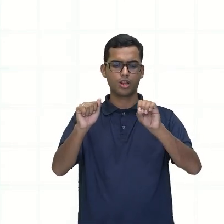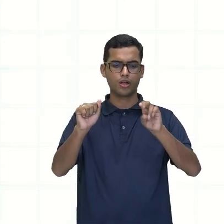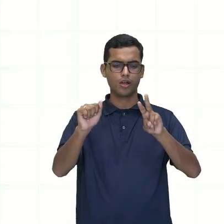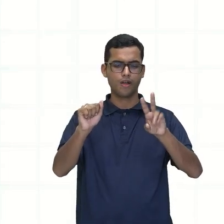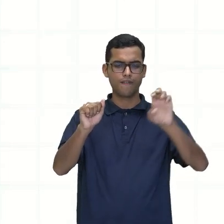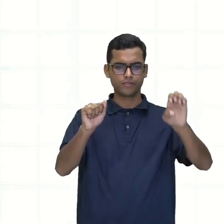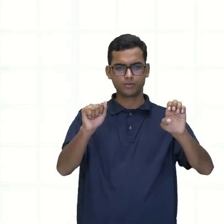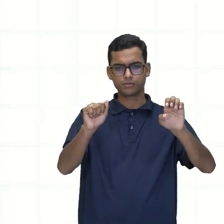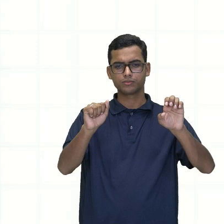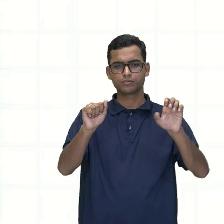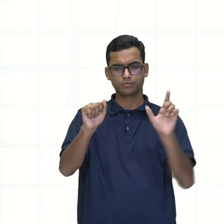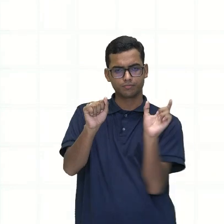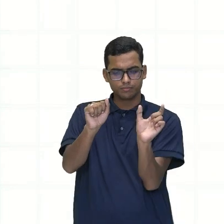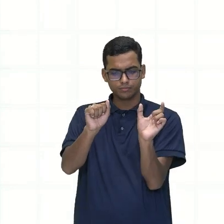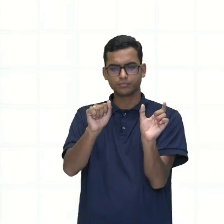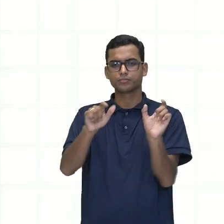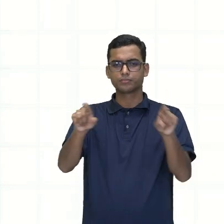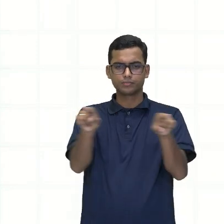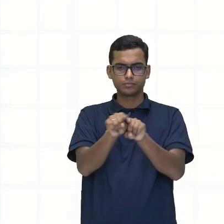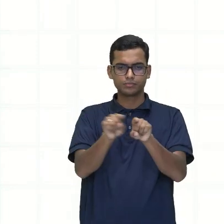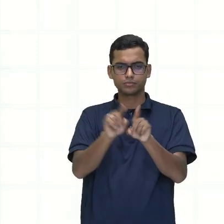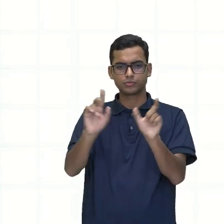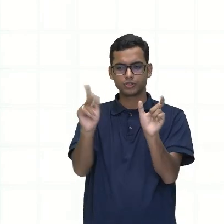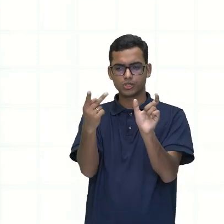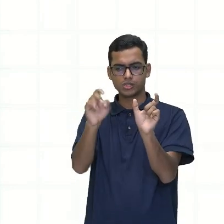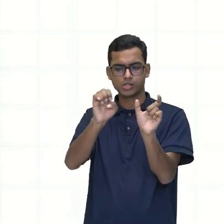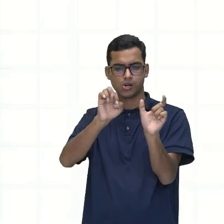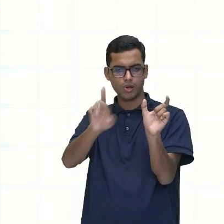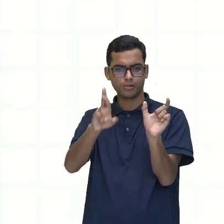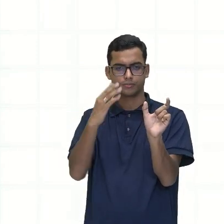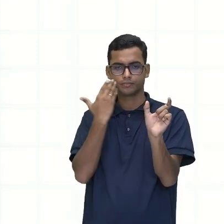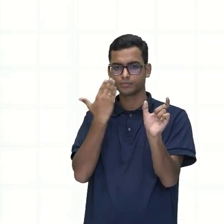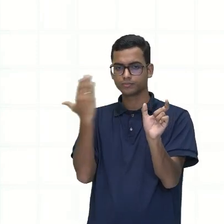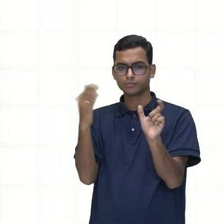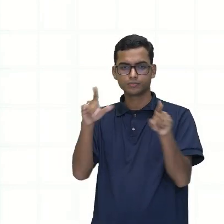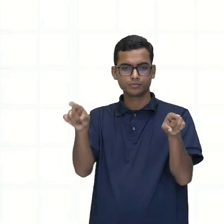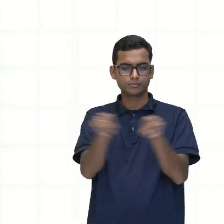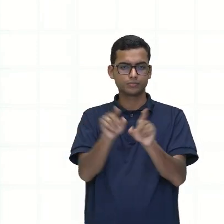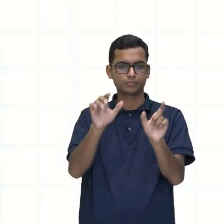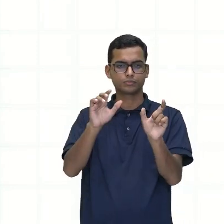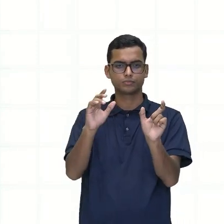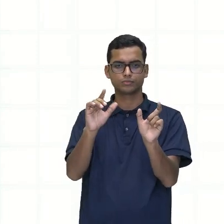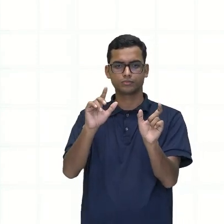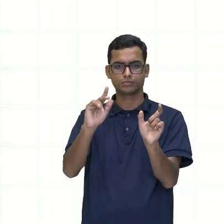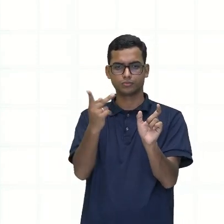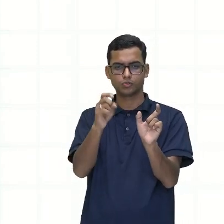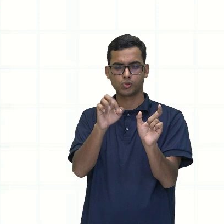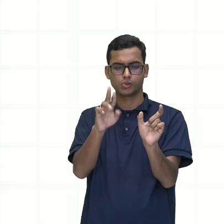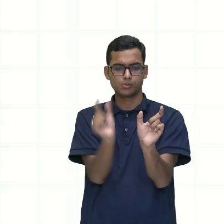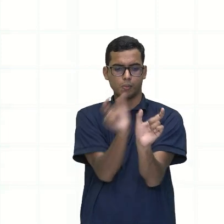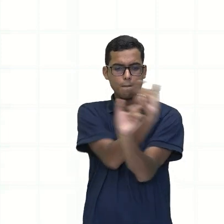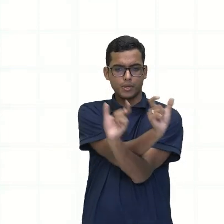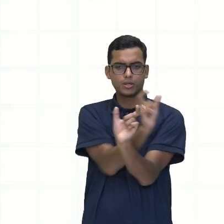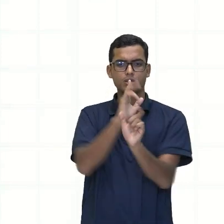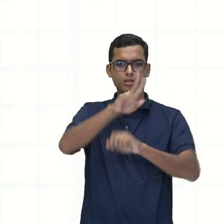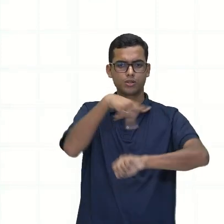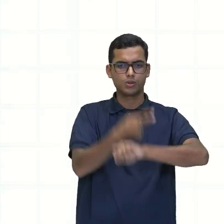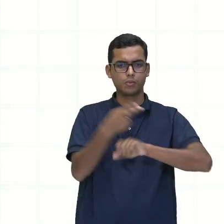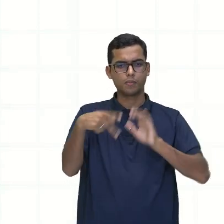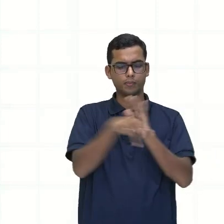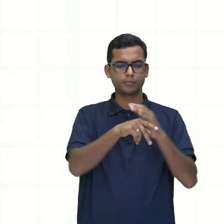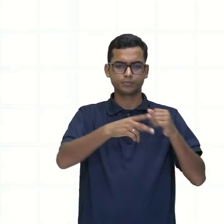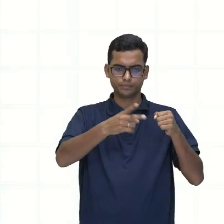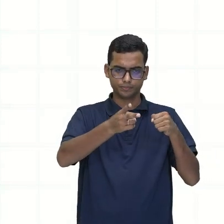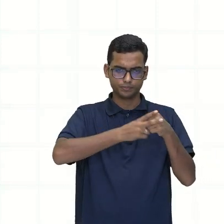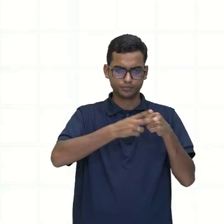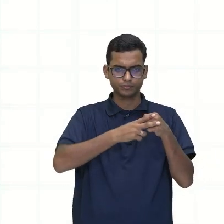objeto, de pronome com função de objeto, ok? It, não é? O correspondente do it, com função de sujeito, escreve